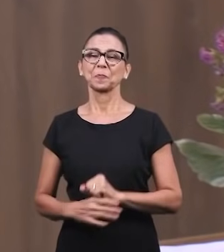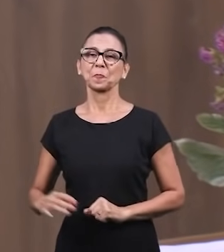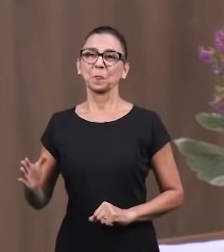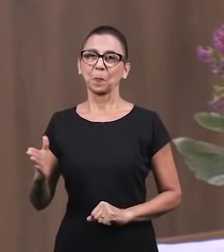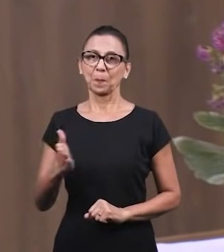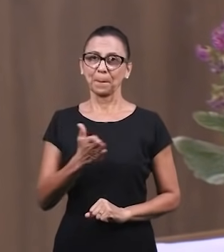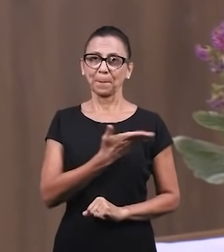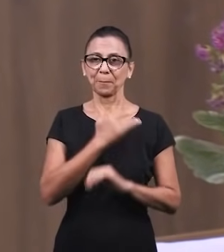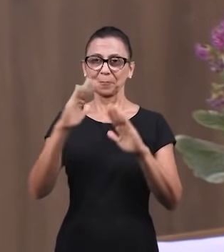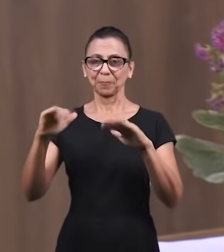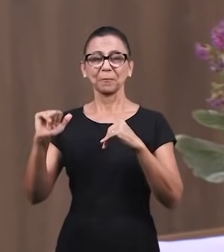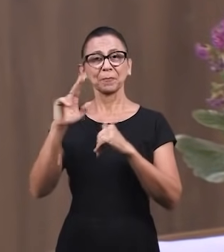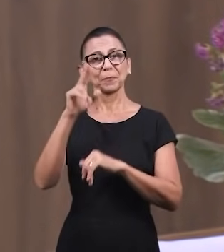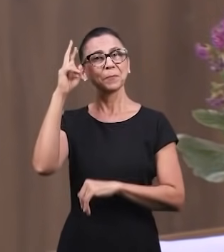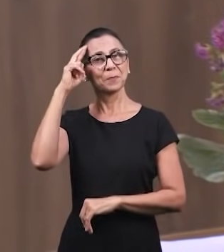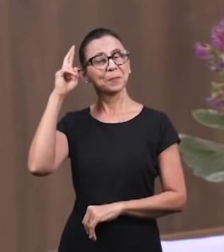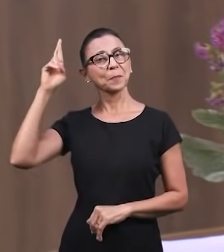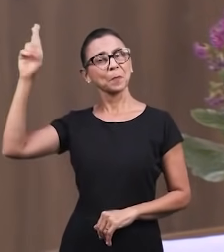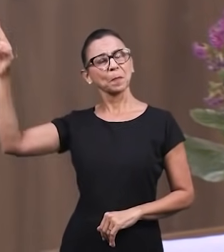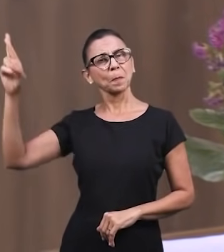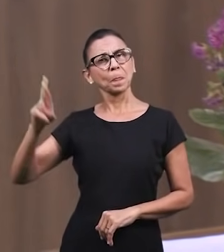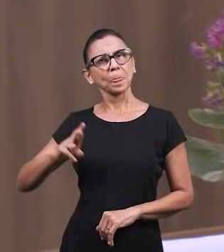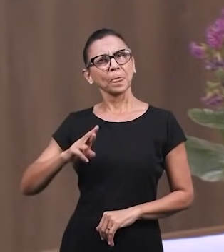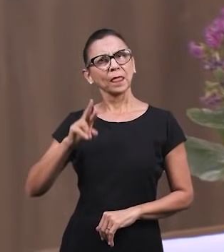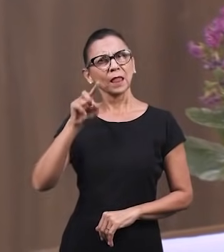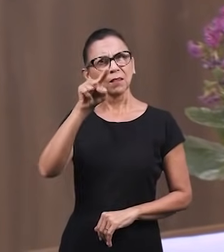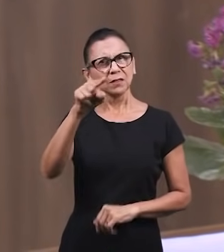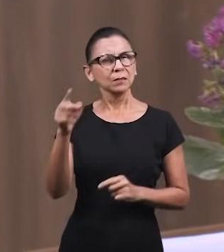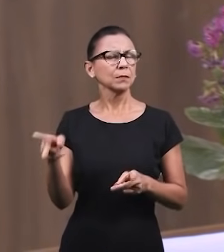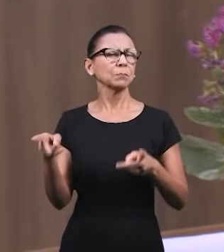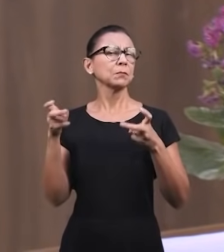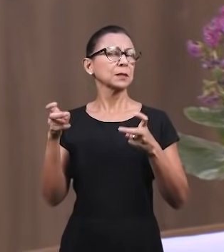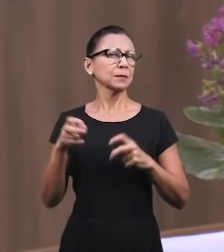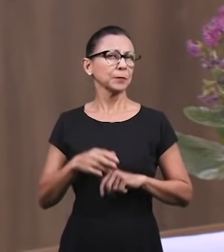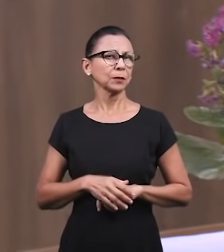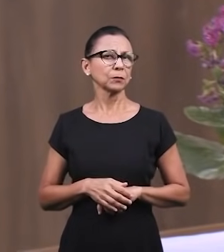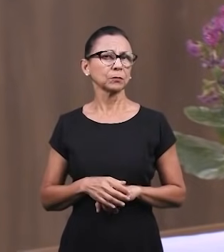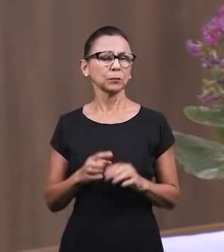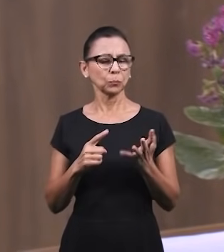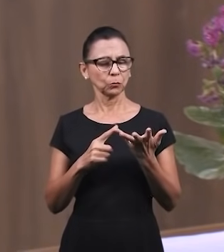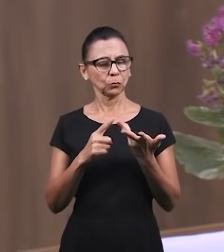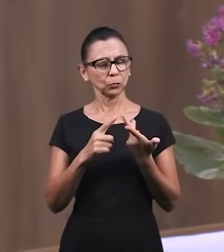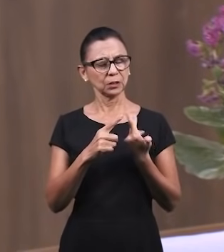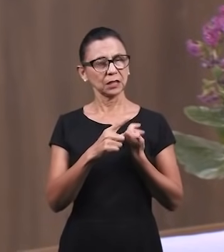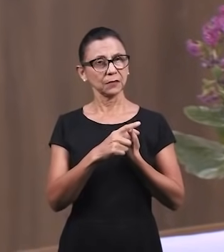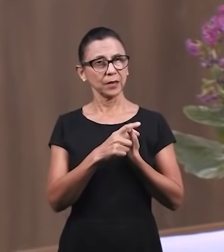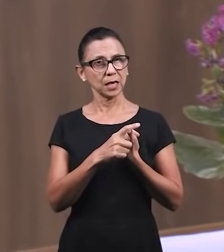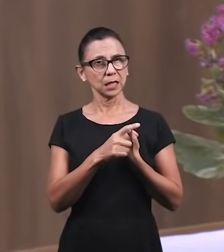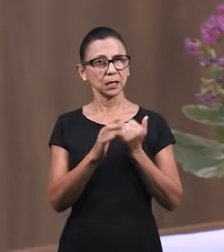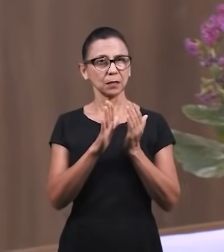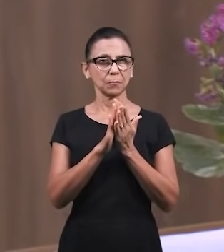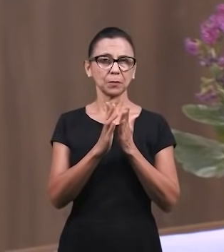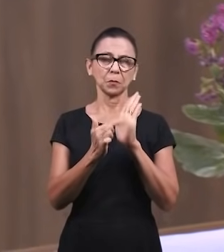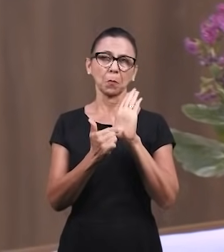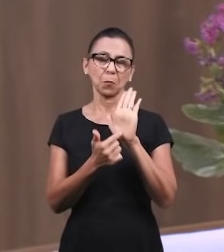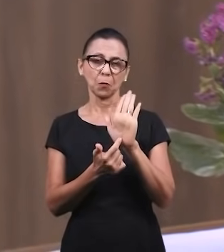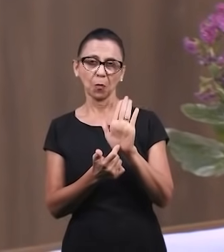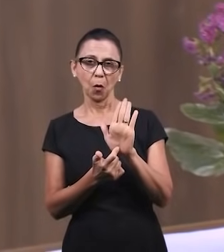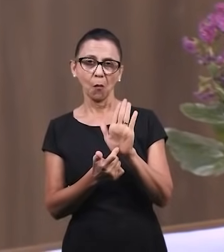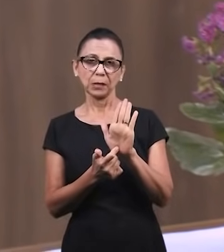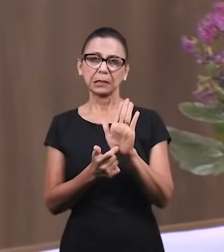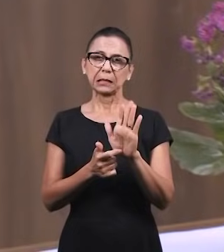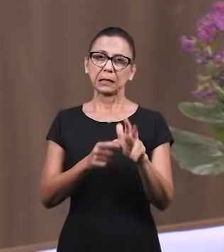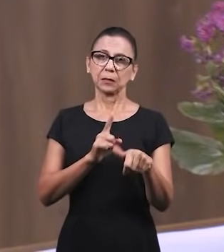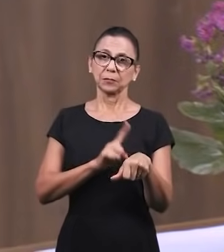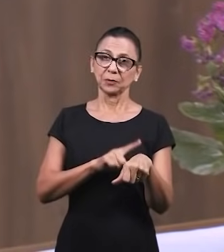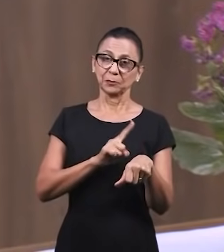Louvado seja o nome do nosso Deus. Você já percebeu quantas vezes a Bíblia fala sobre